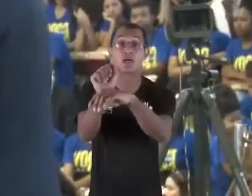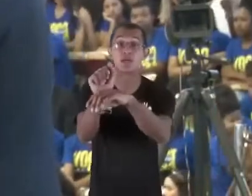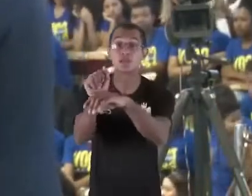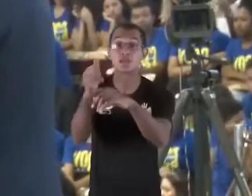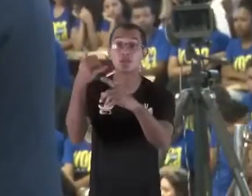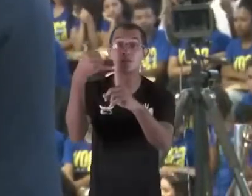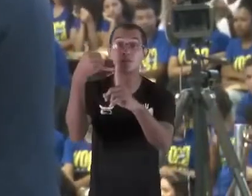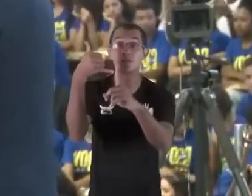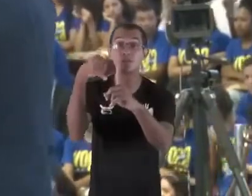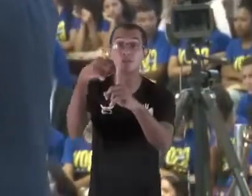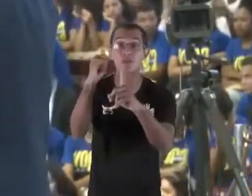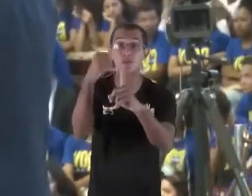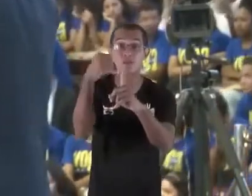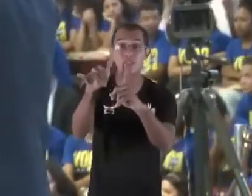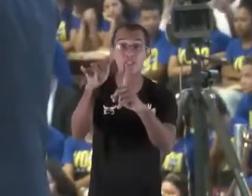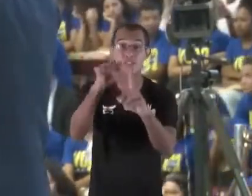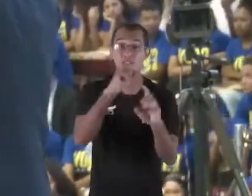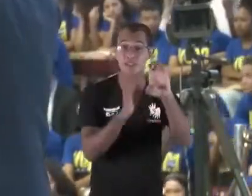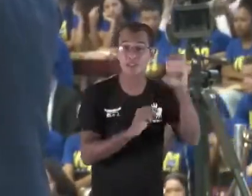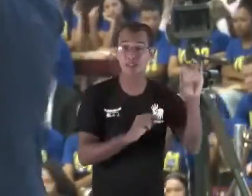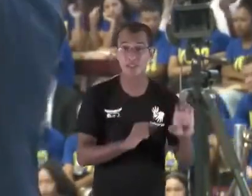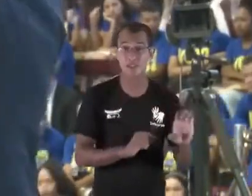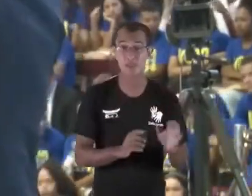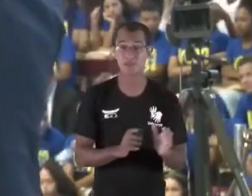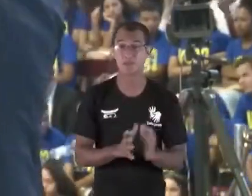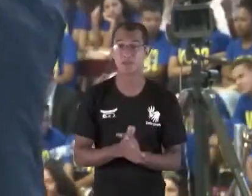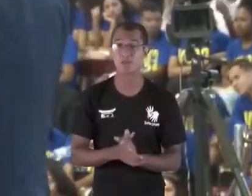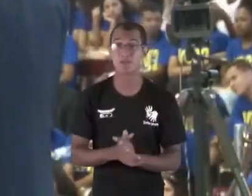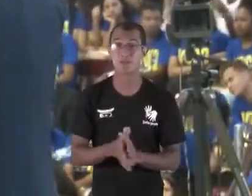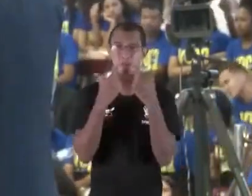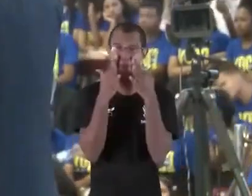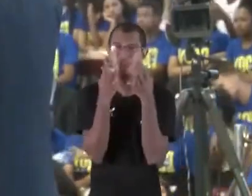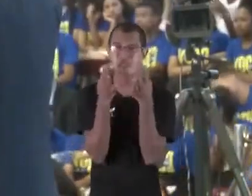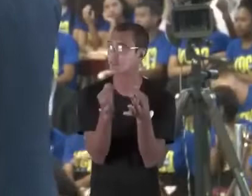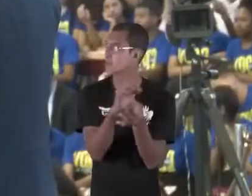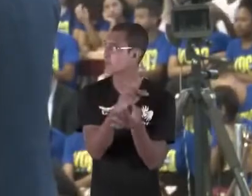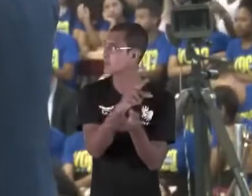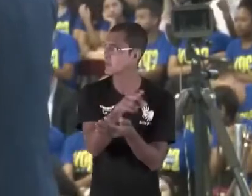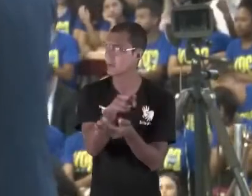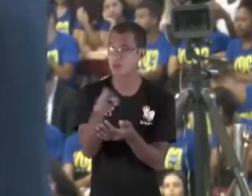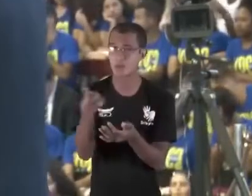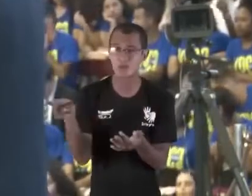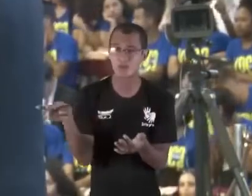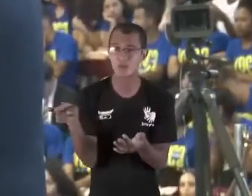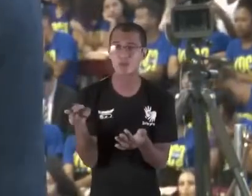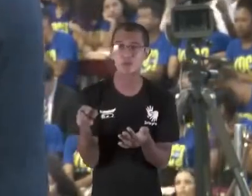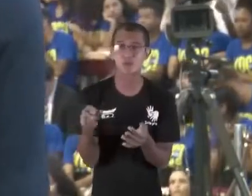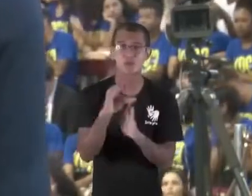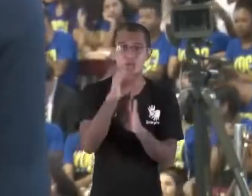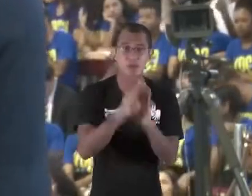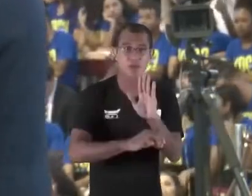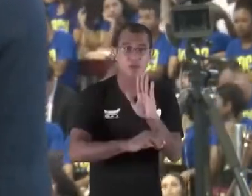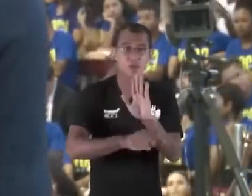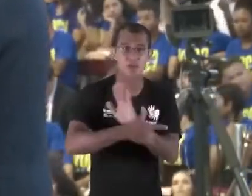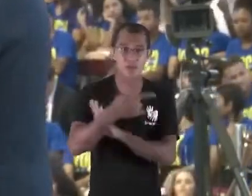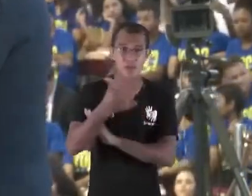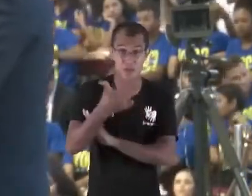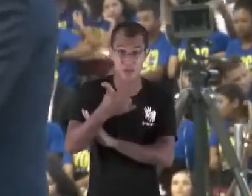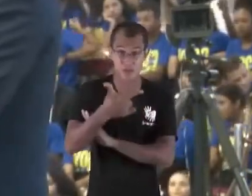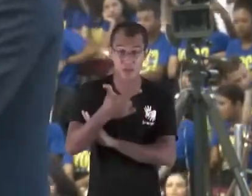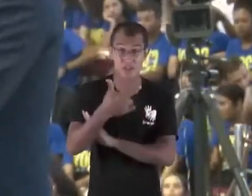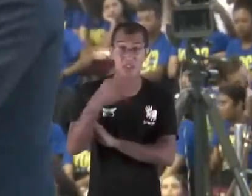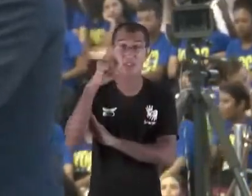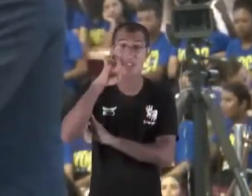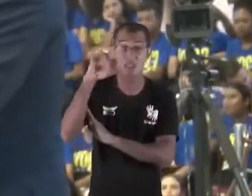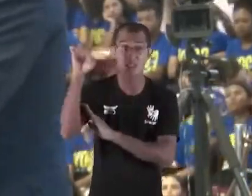profética de Ezequiel. Observe, os irmãos, que no capítulo 2